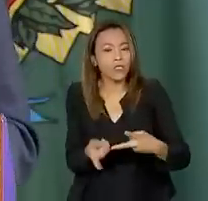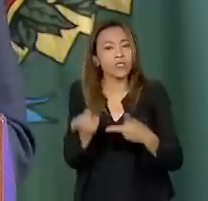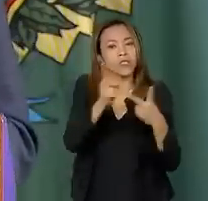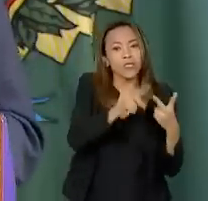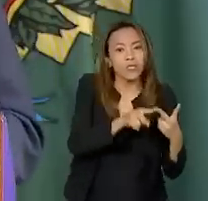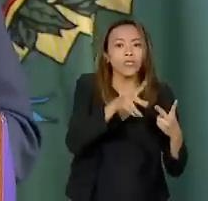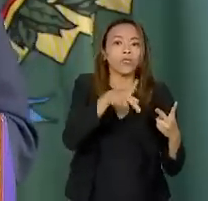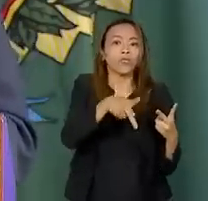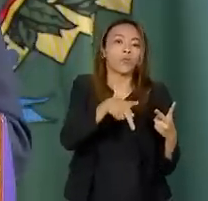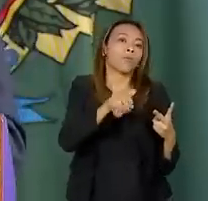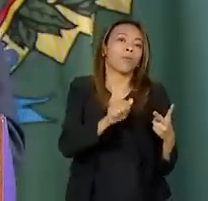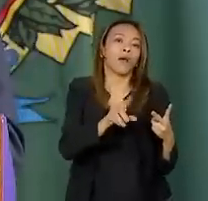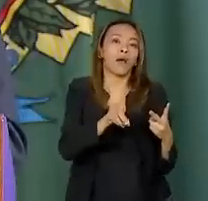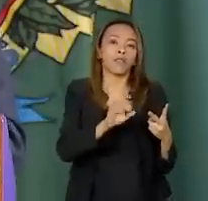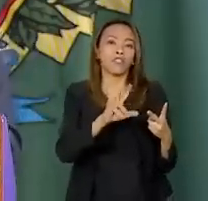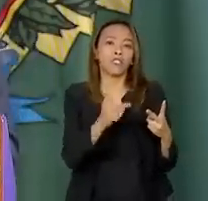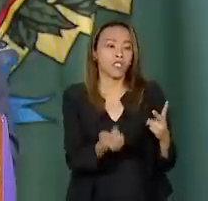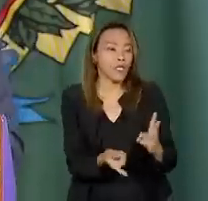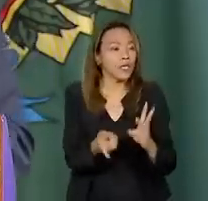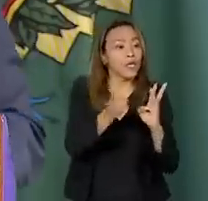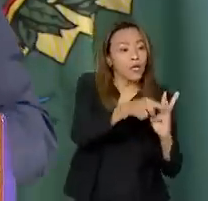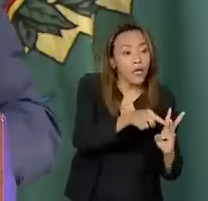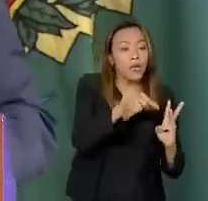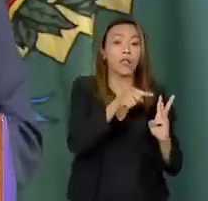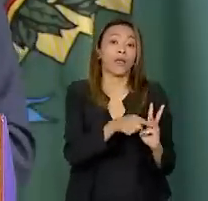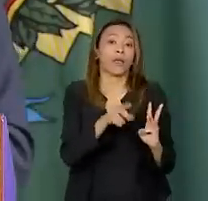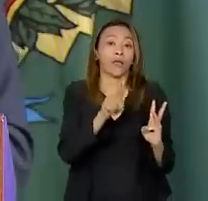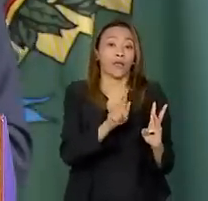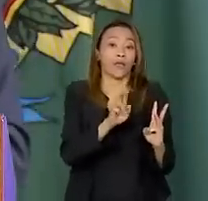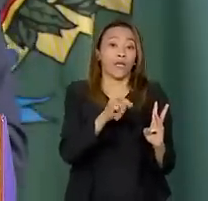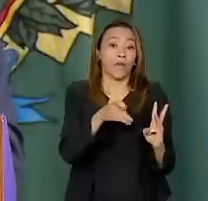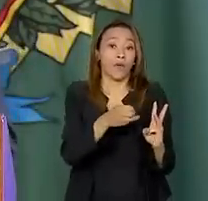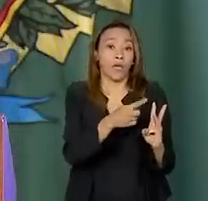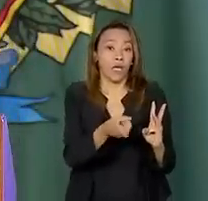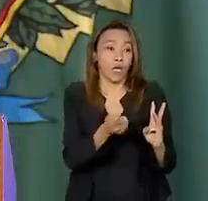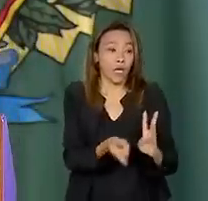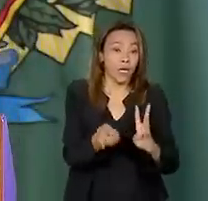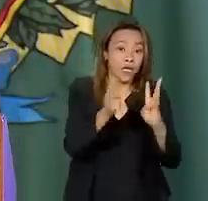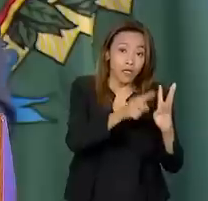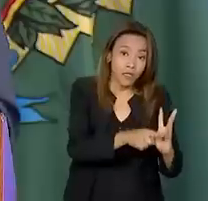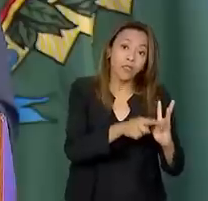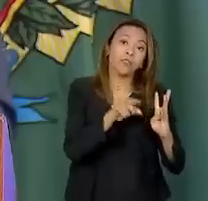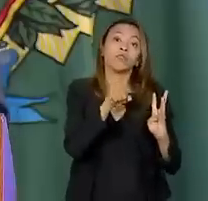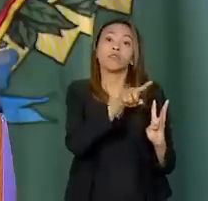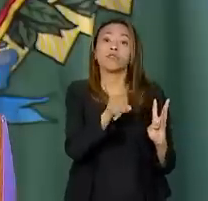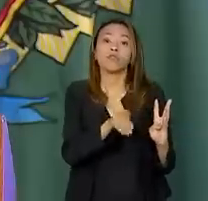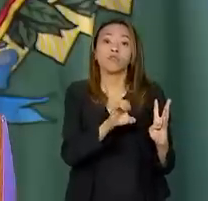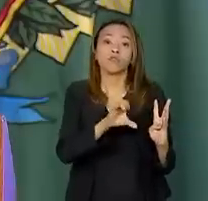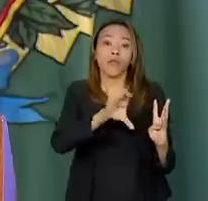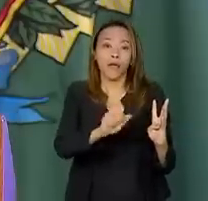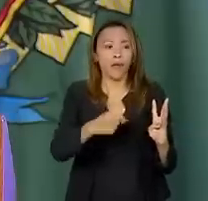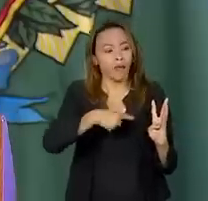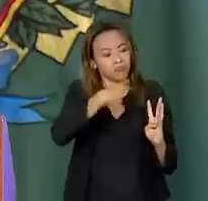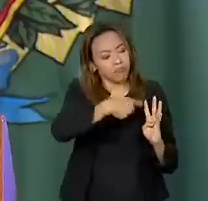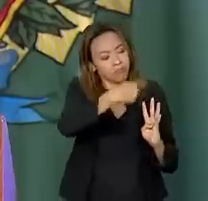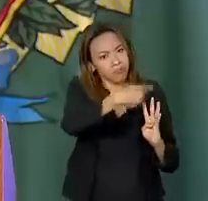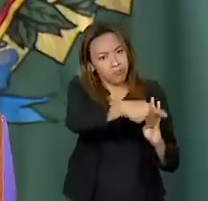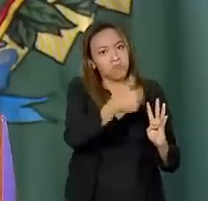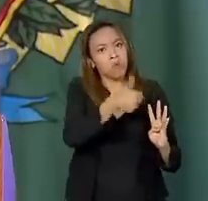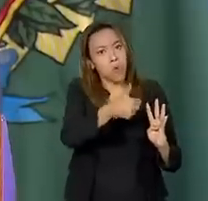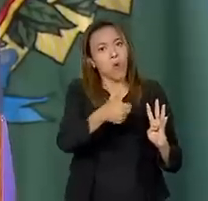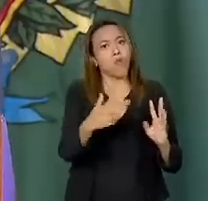que não está aqui hoje, do Guimarães, do Zeca Dirceu, que está aqui, que é o nosso líder. Isso depende de muita